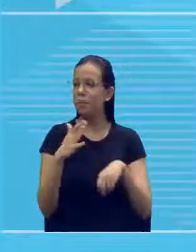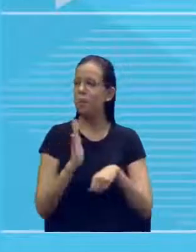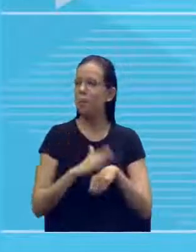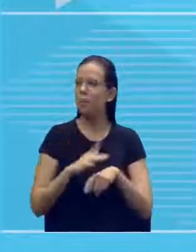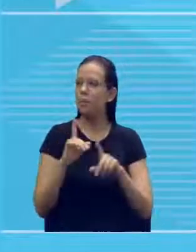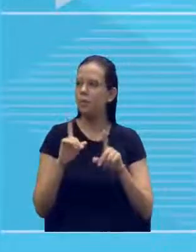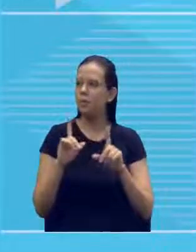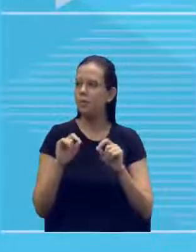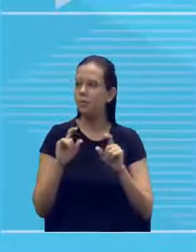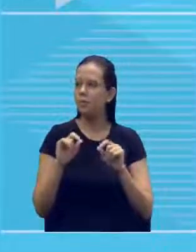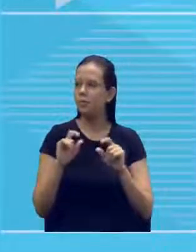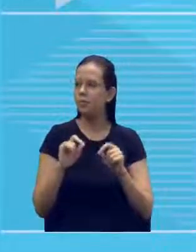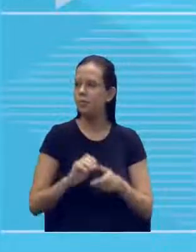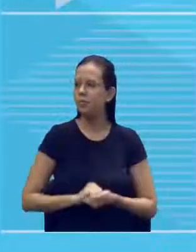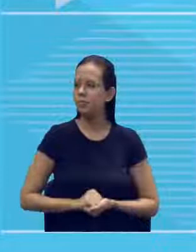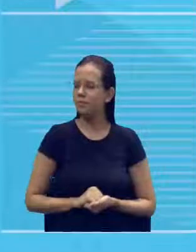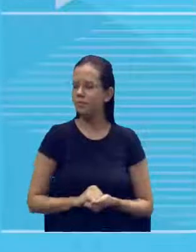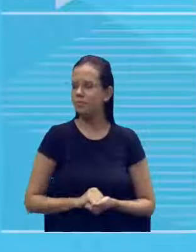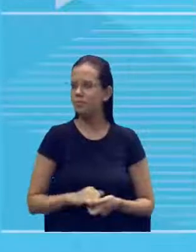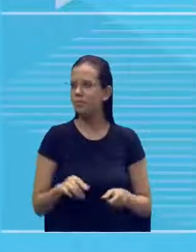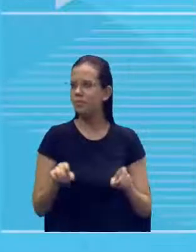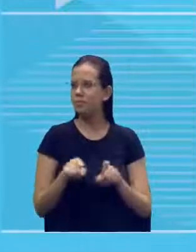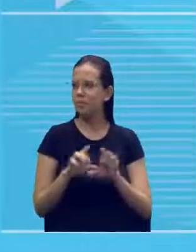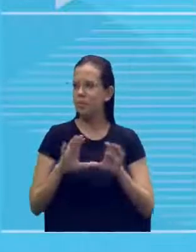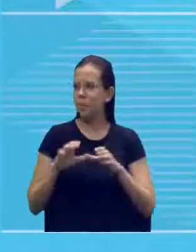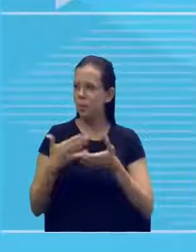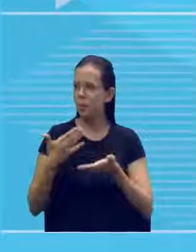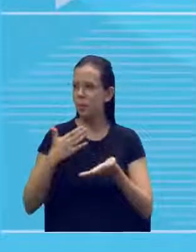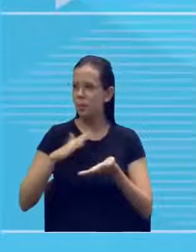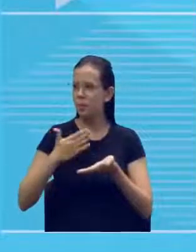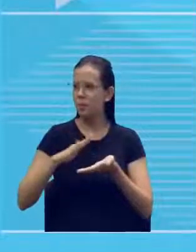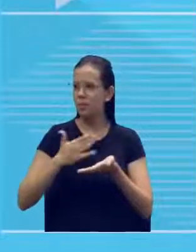mais? Companhia do Pagode.